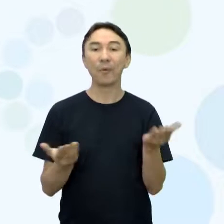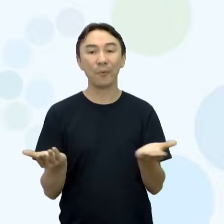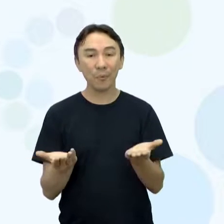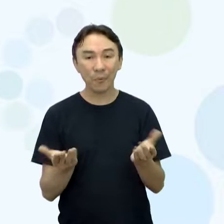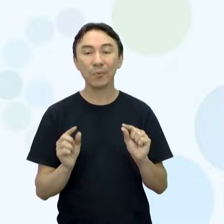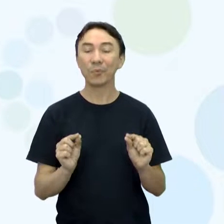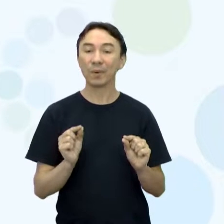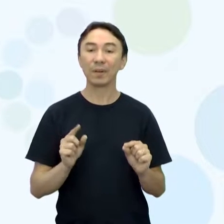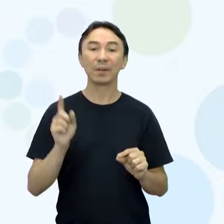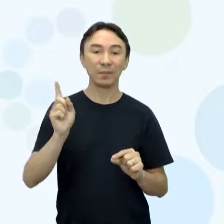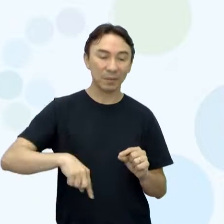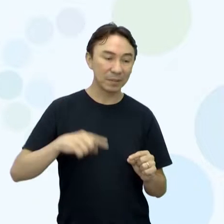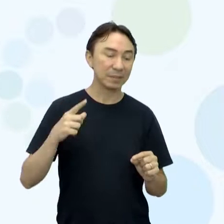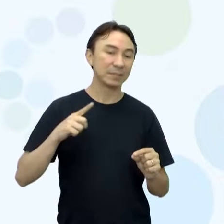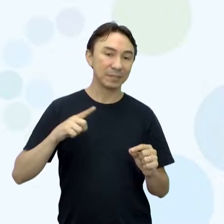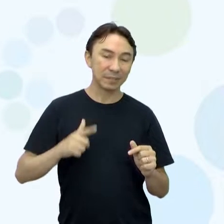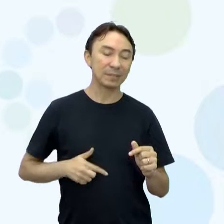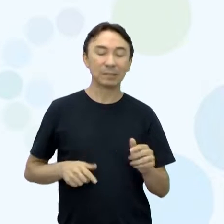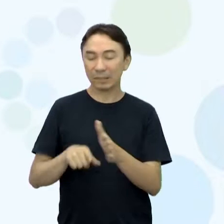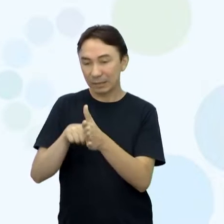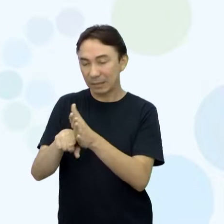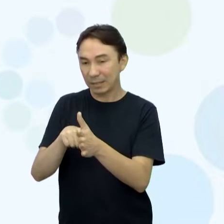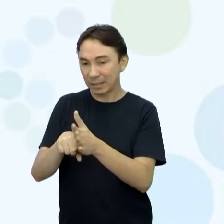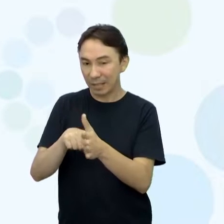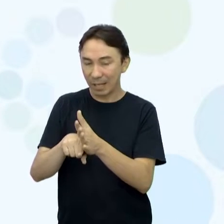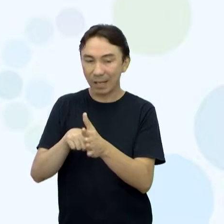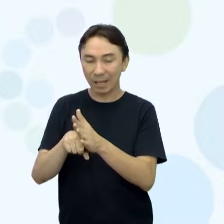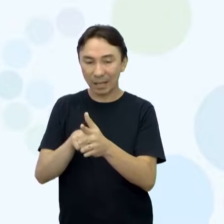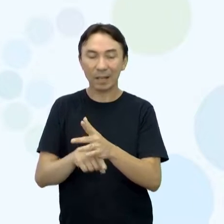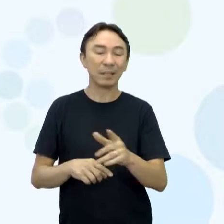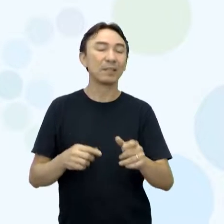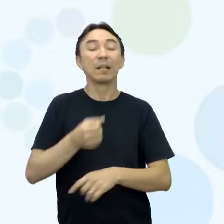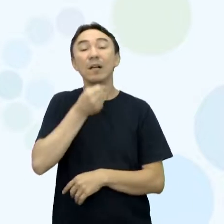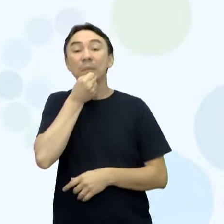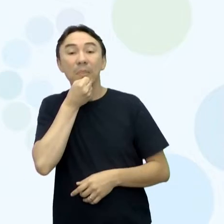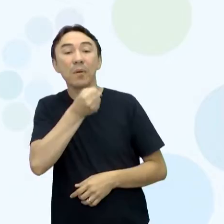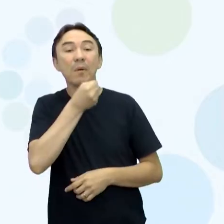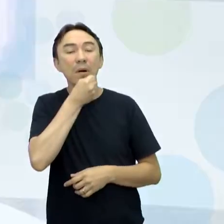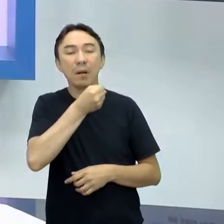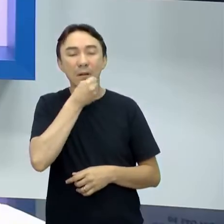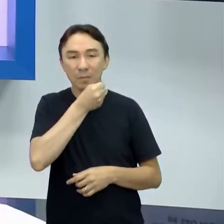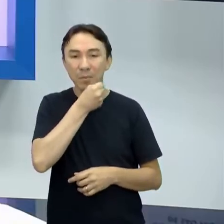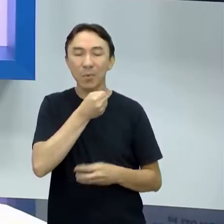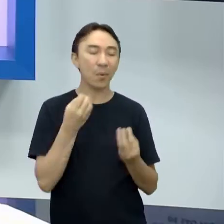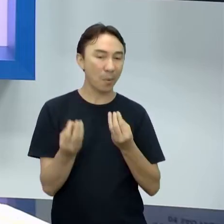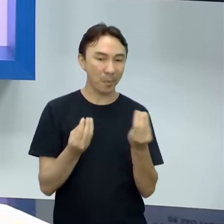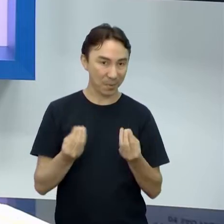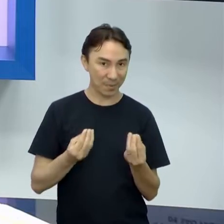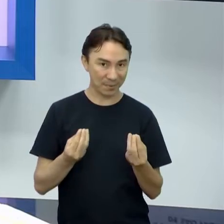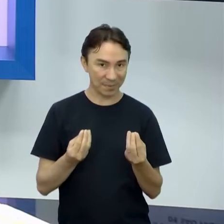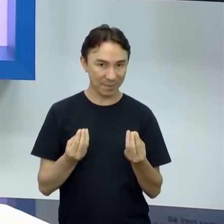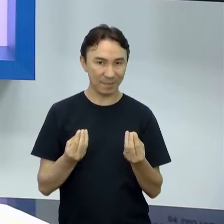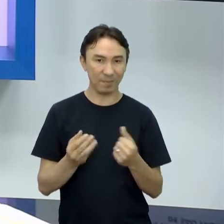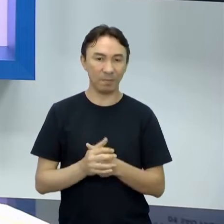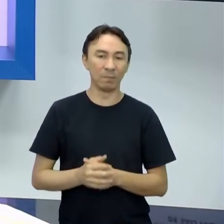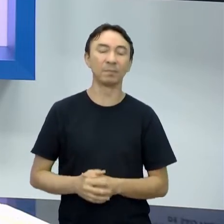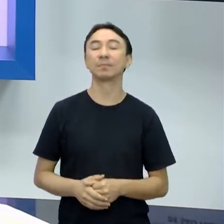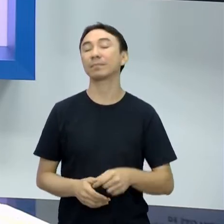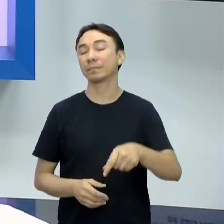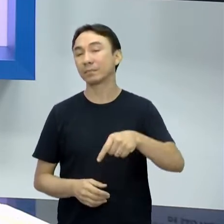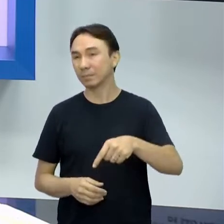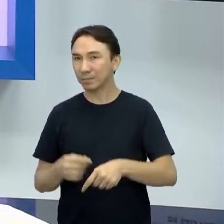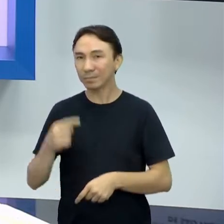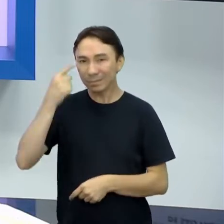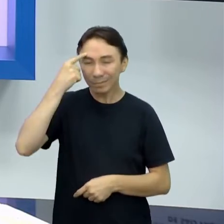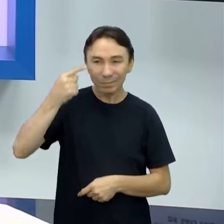iniciando a nossa atividade integrada de número 3, nossa aula de introdução. Então é isso, na última